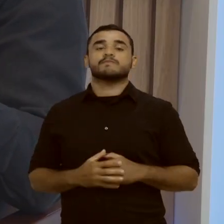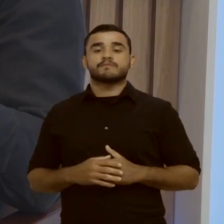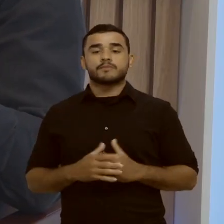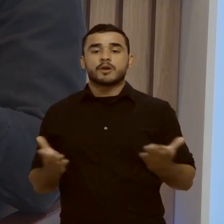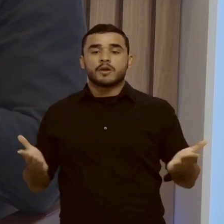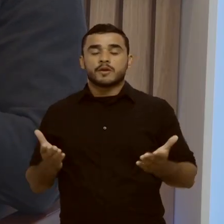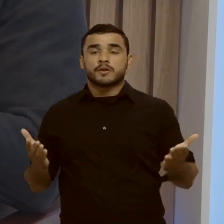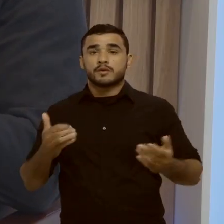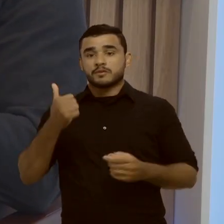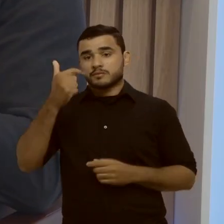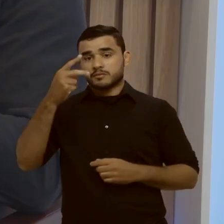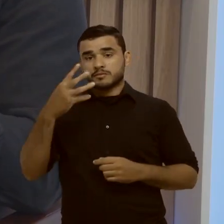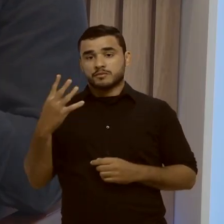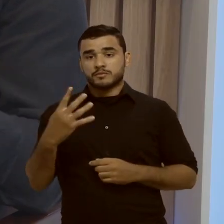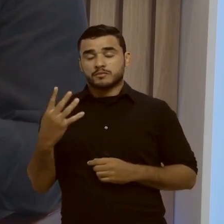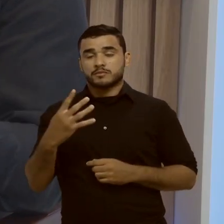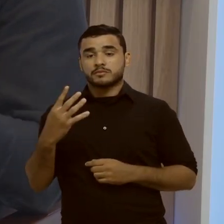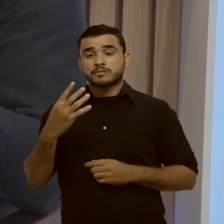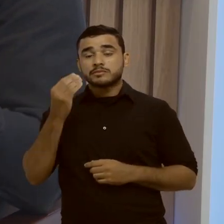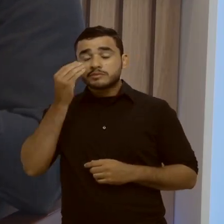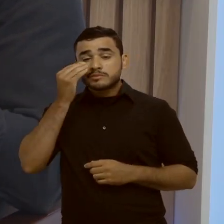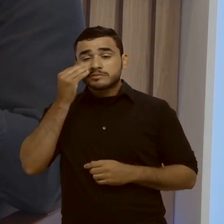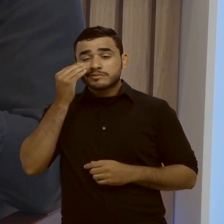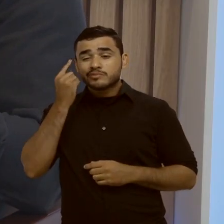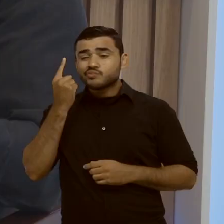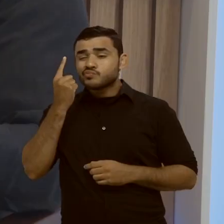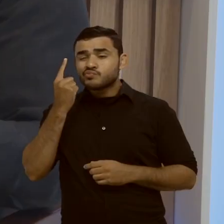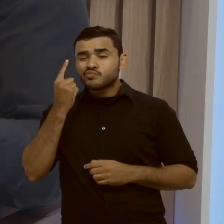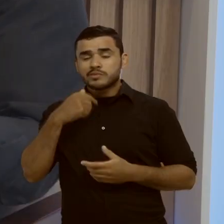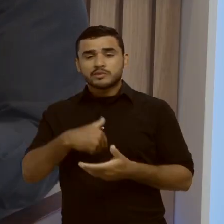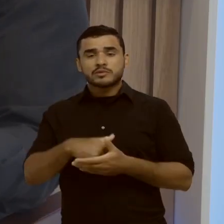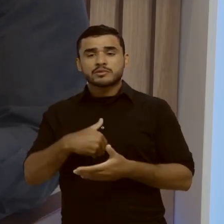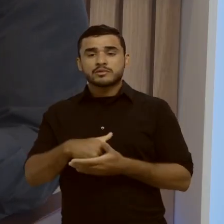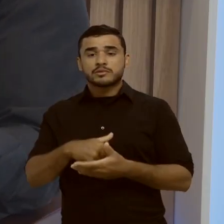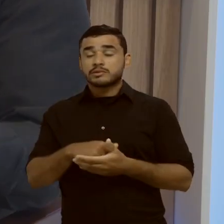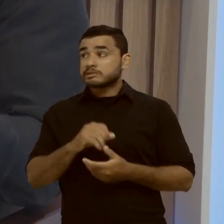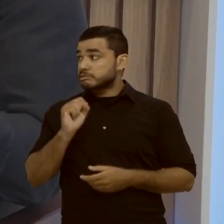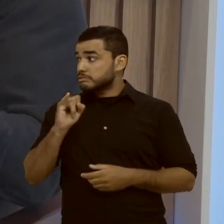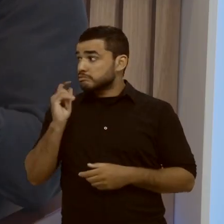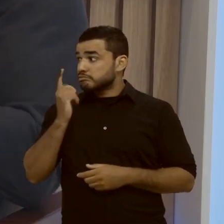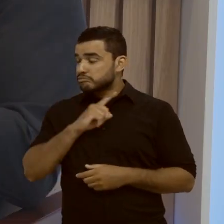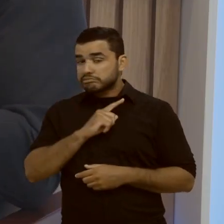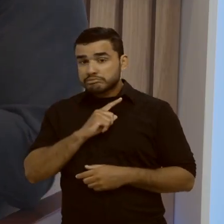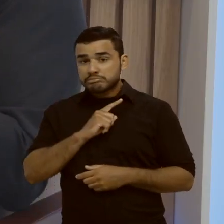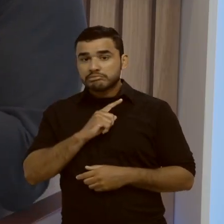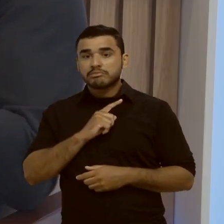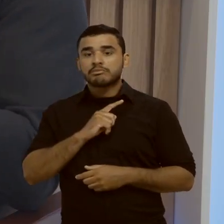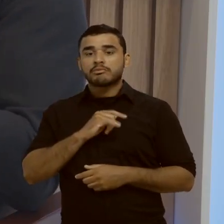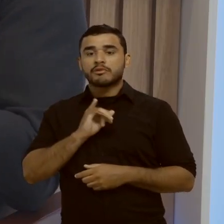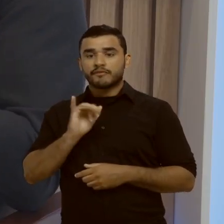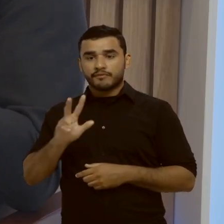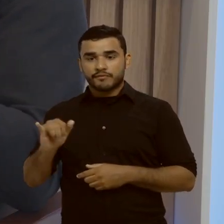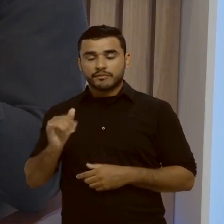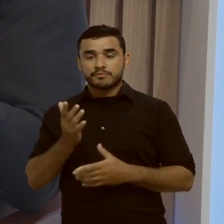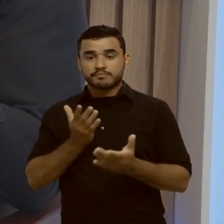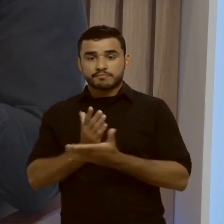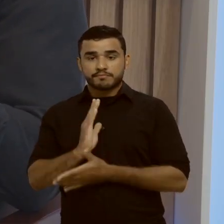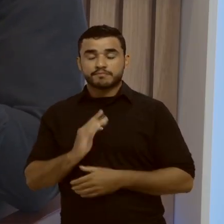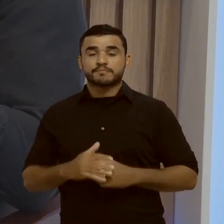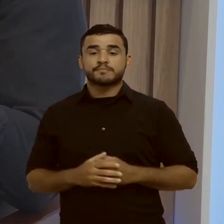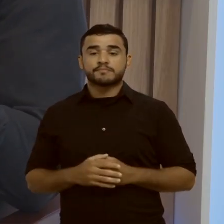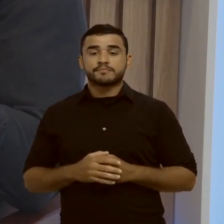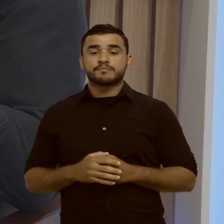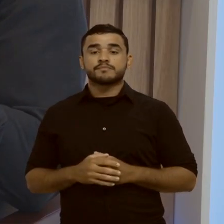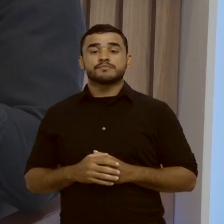4º colocado, falta somente um jogo, ou seja, depende de si. Em vencendo a próxima partida, já está classificado. Aí